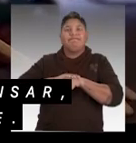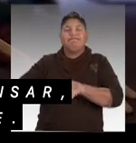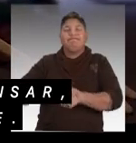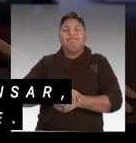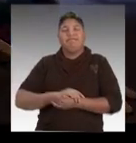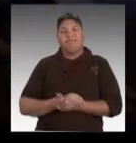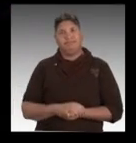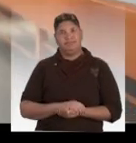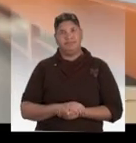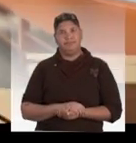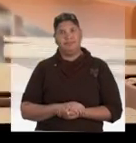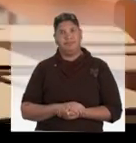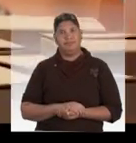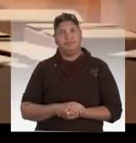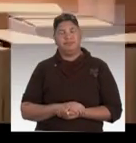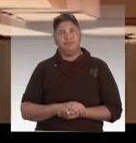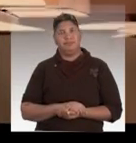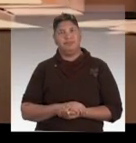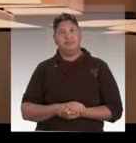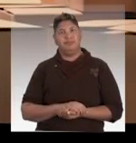doente.